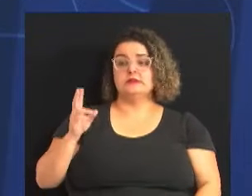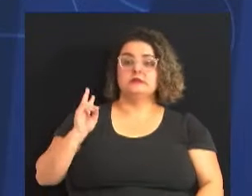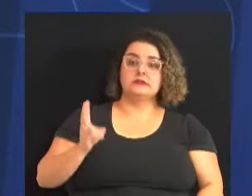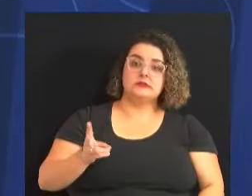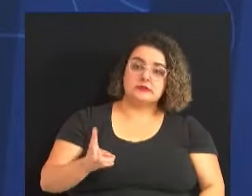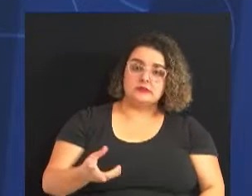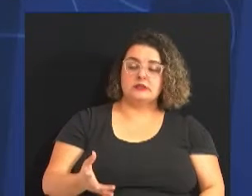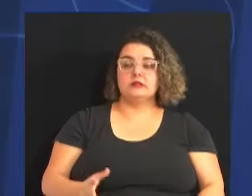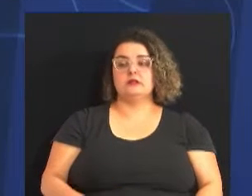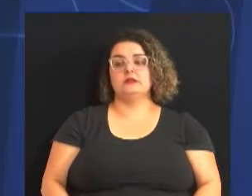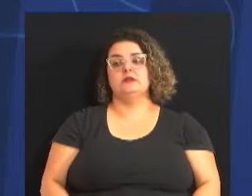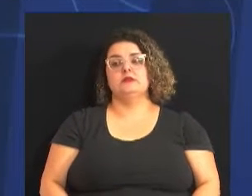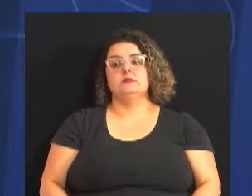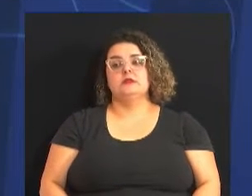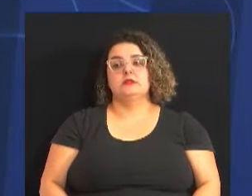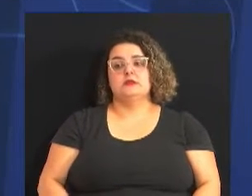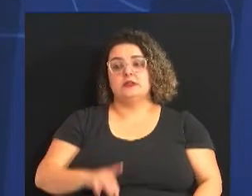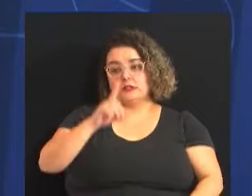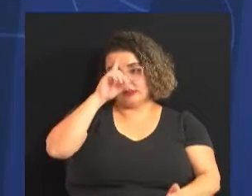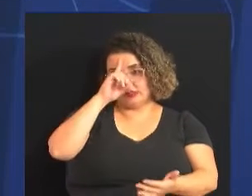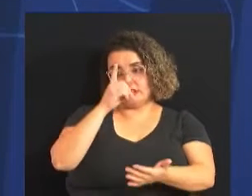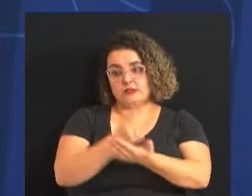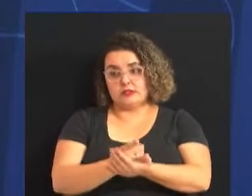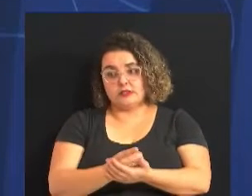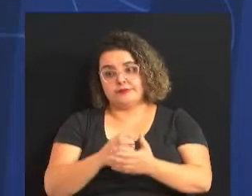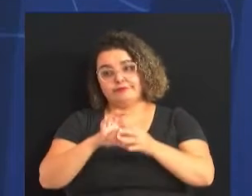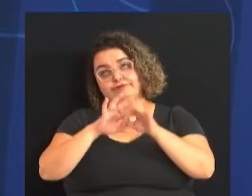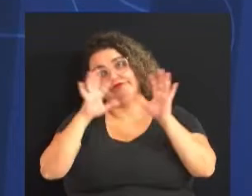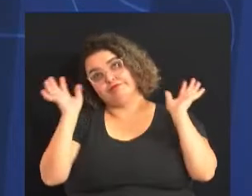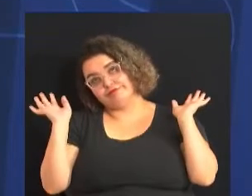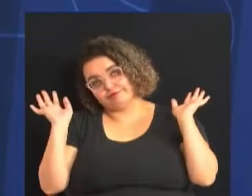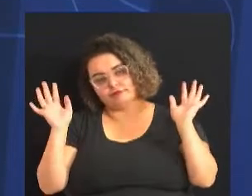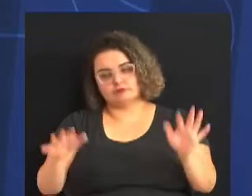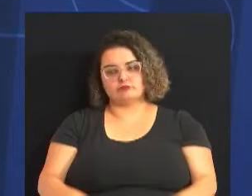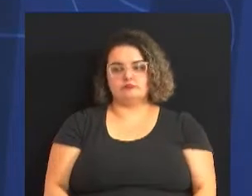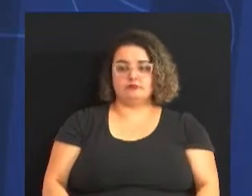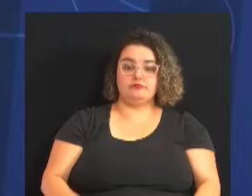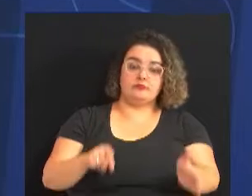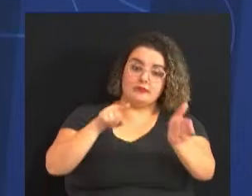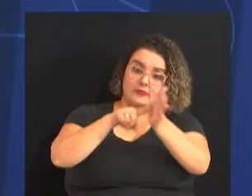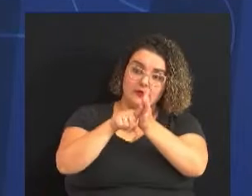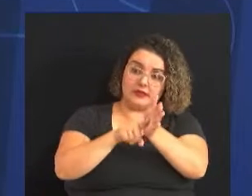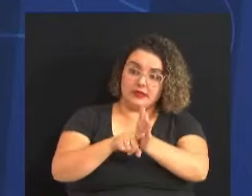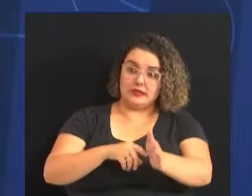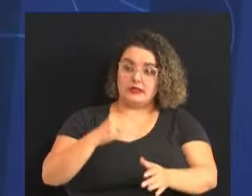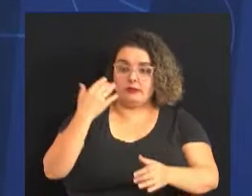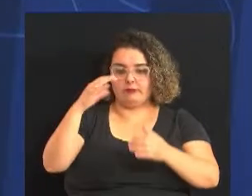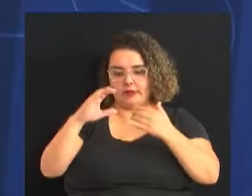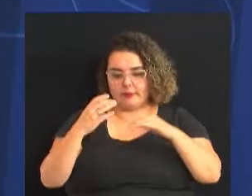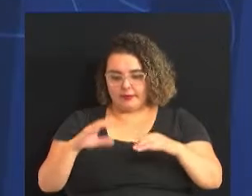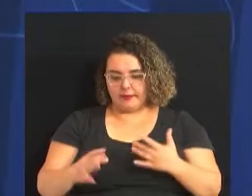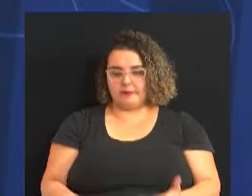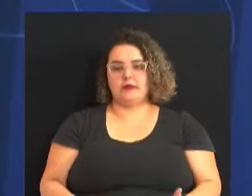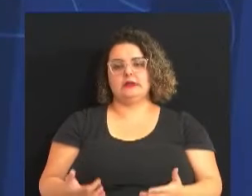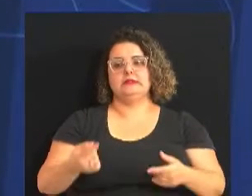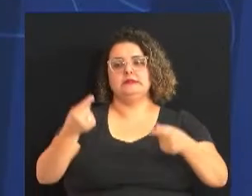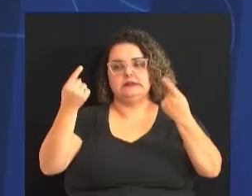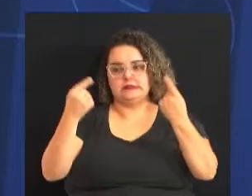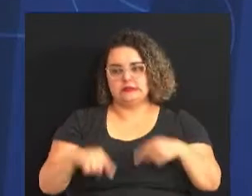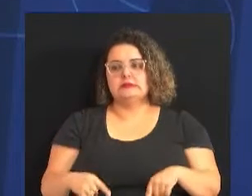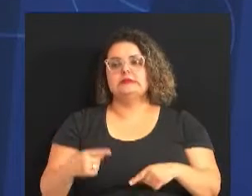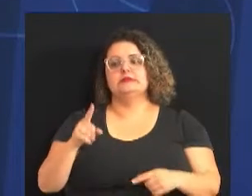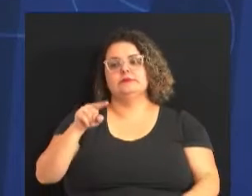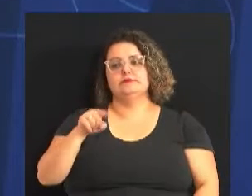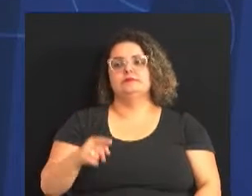na parte decisiva, né, deixa a desejar, e aí são questionamentos que sempre são colocados nas grandes competições sobre este